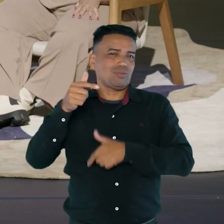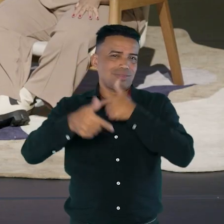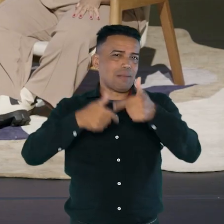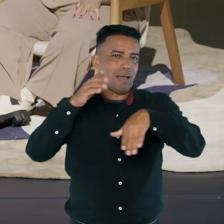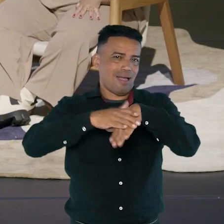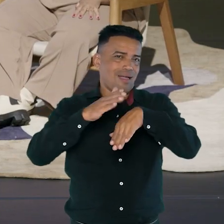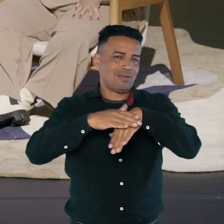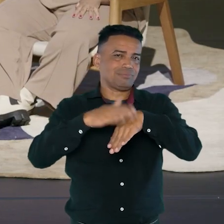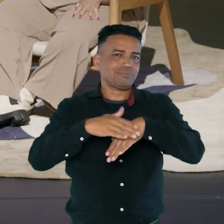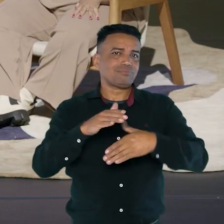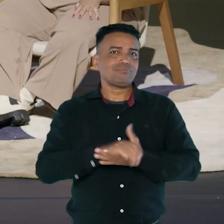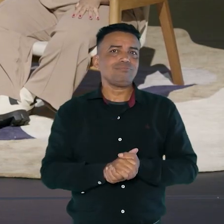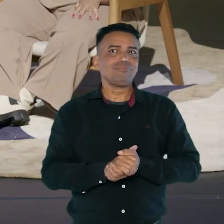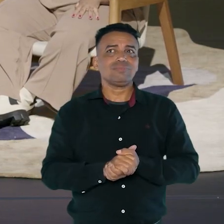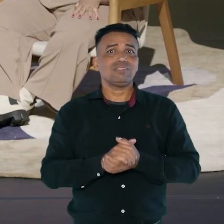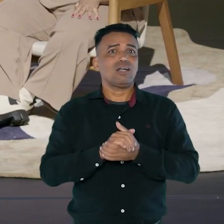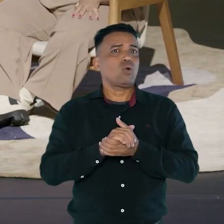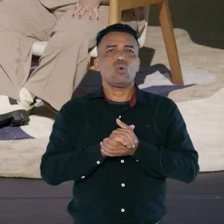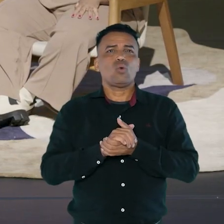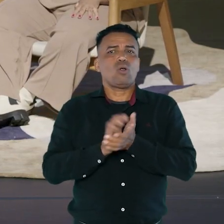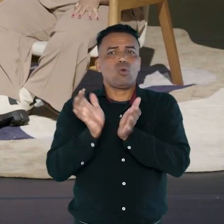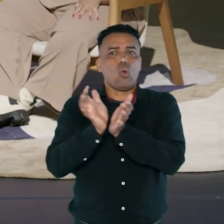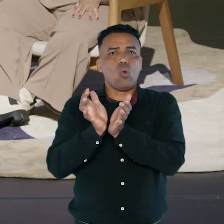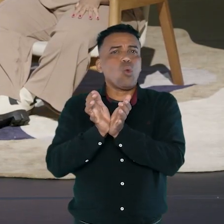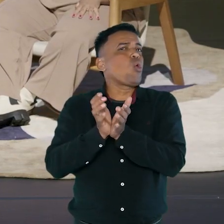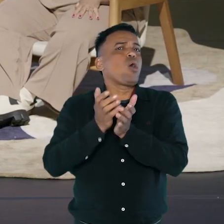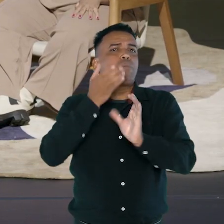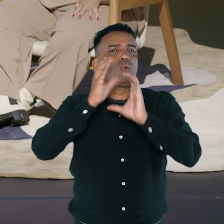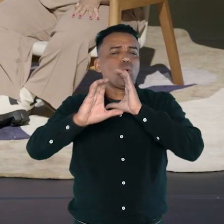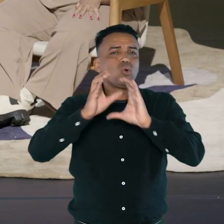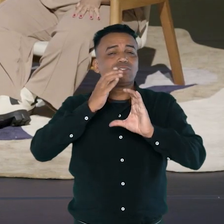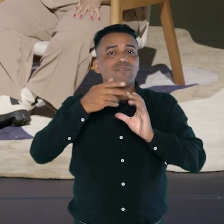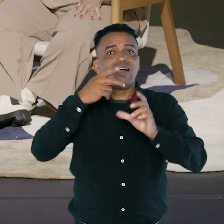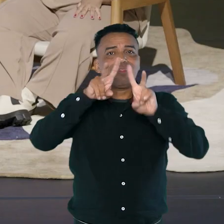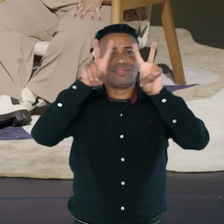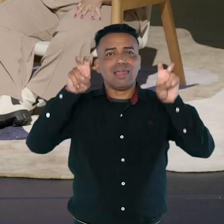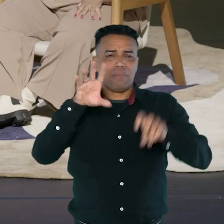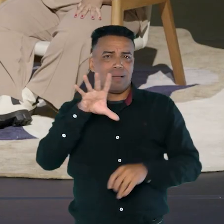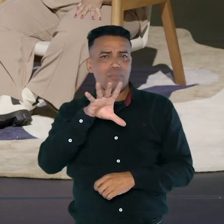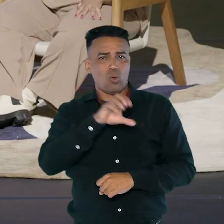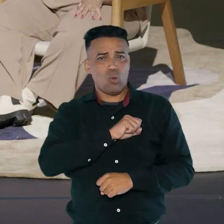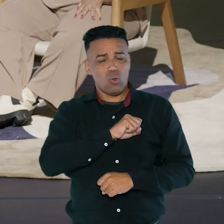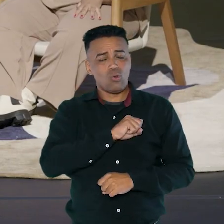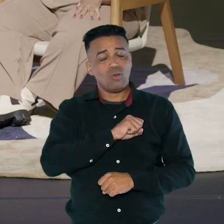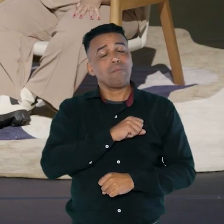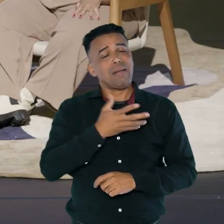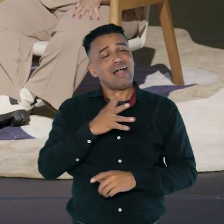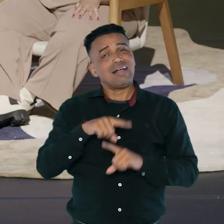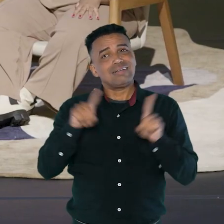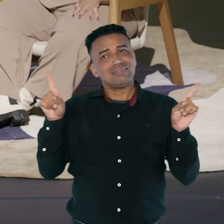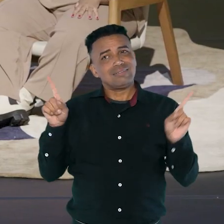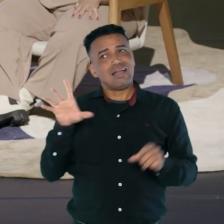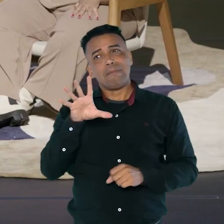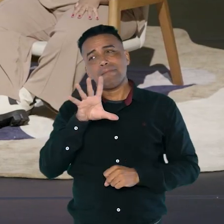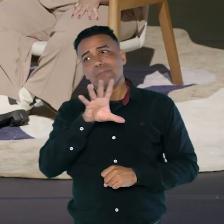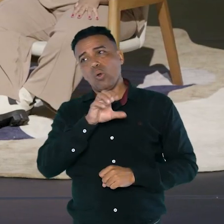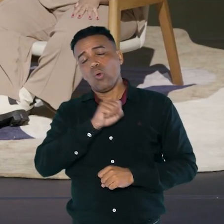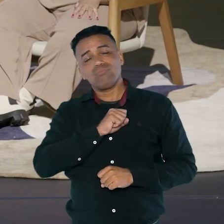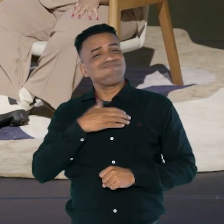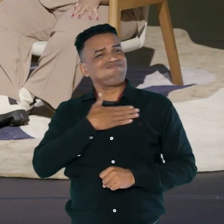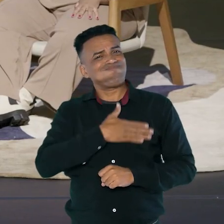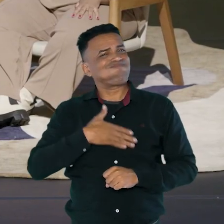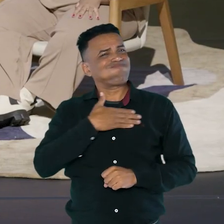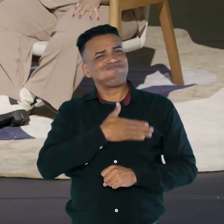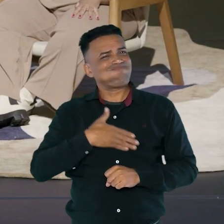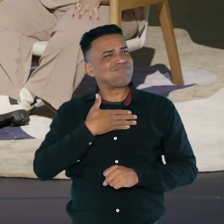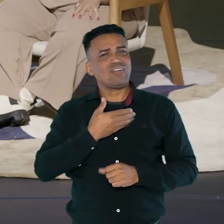né? Que é um álbum que fala muito de amor. Depois queria te ouvir falar sobre amor também. Mas é um álbum que fala muito sobre amor, e eu gostei